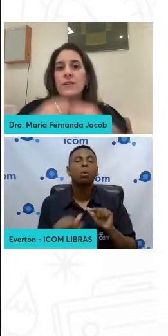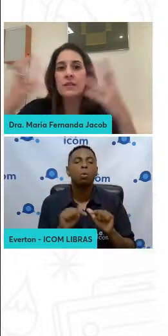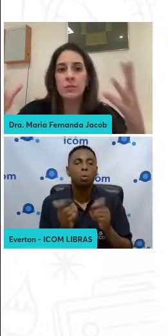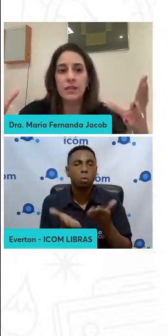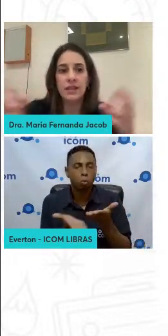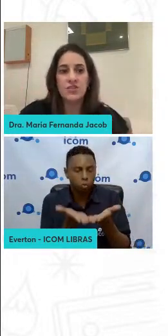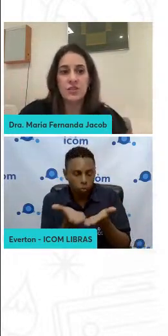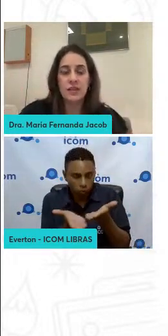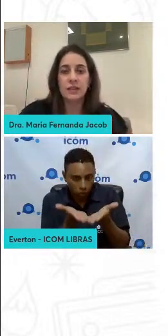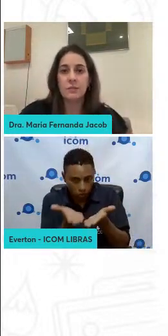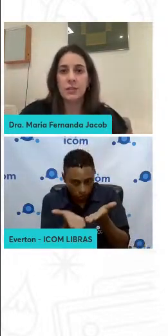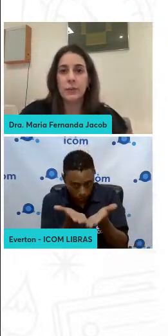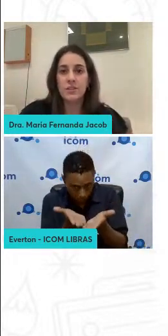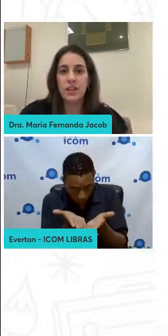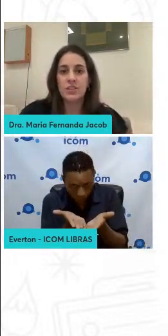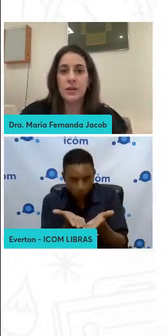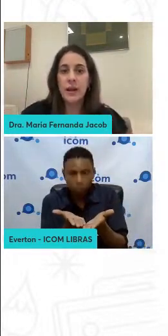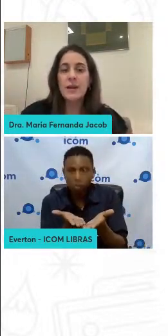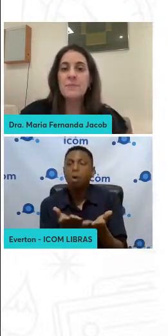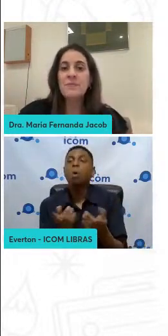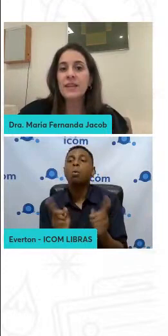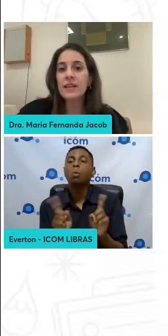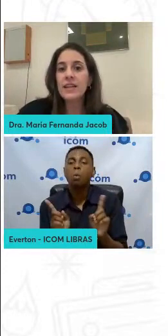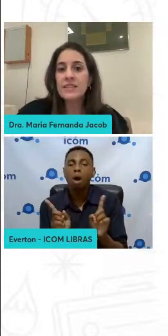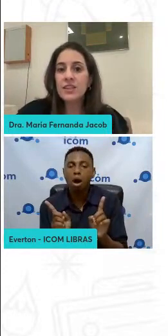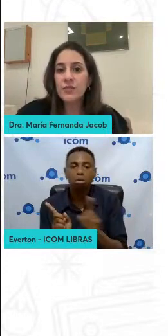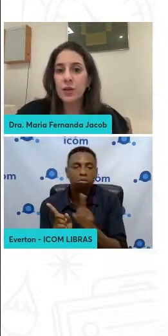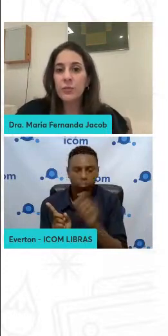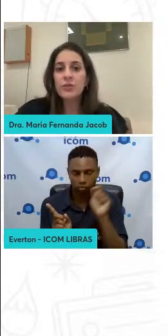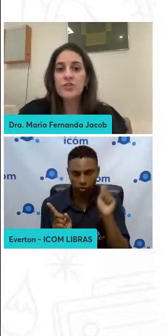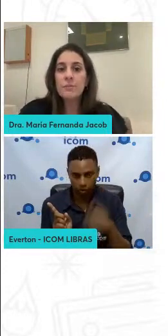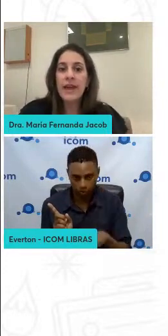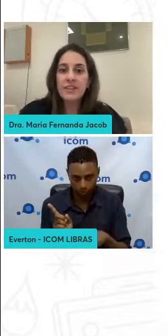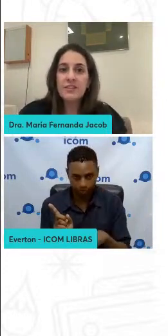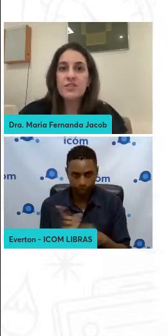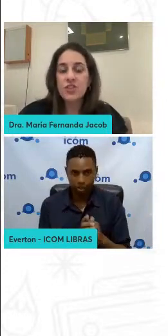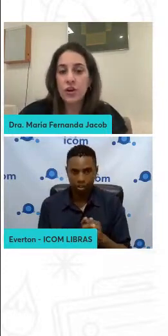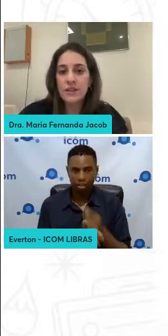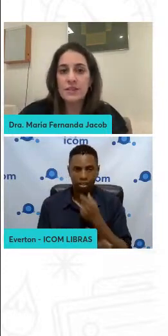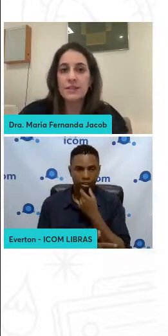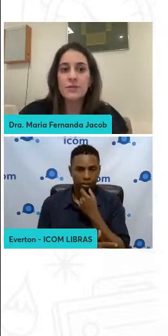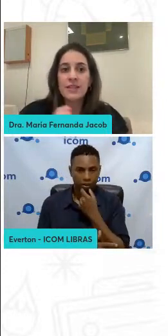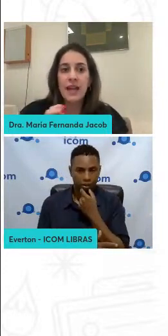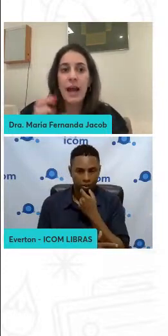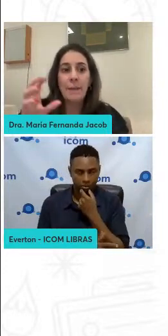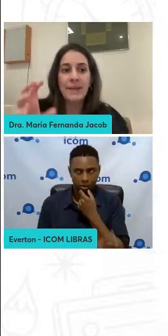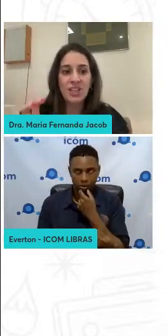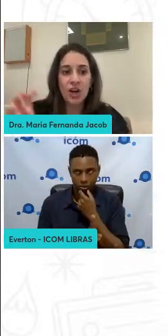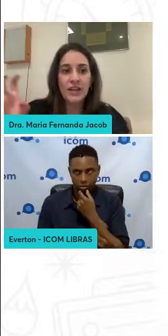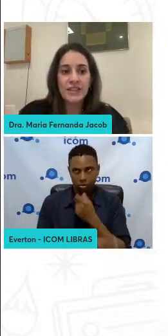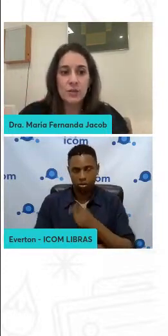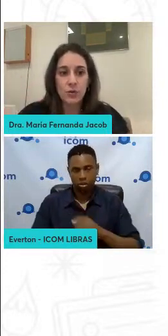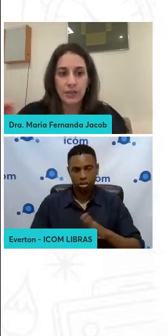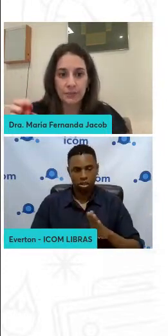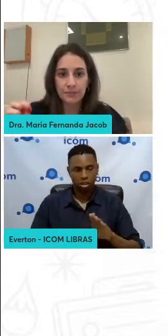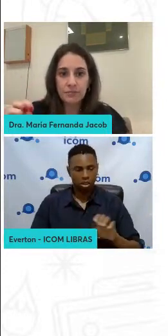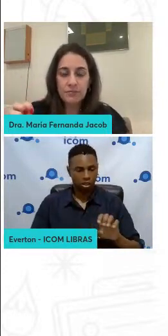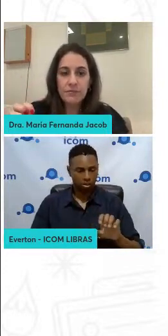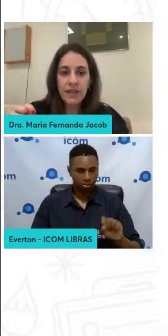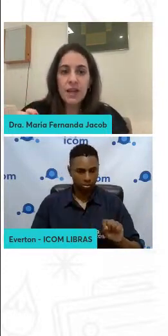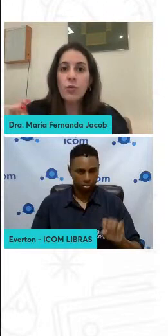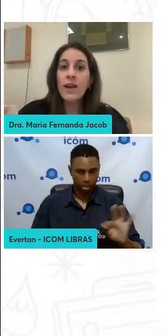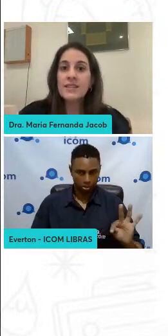as possibilidades de tratamento para a gente. Em inglês, eles falam muito de best choice, então seria a melhor